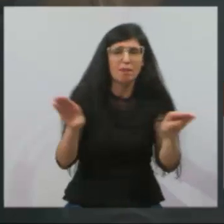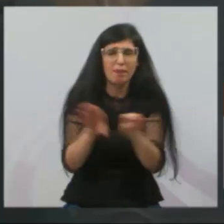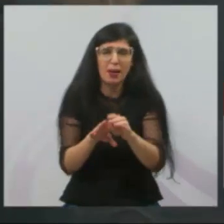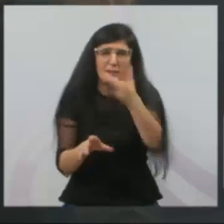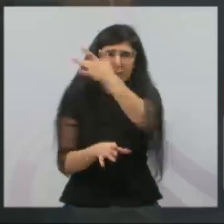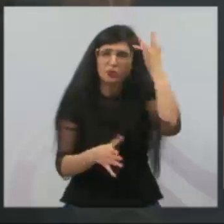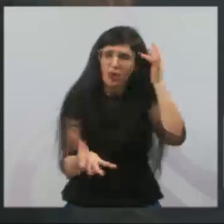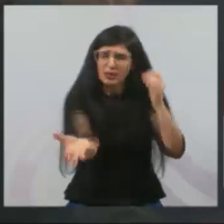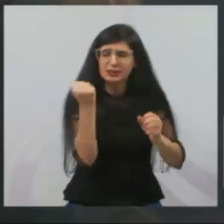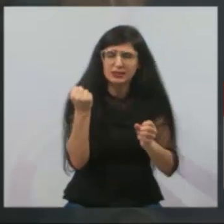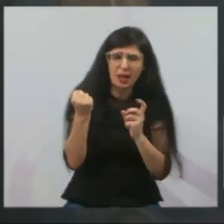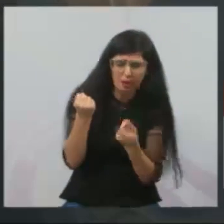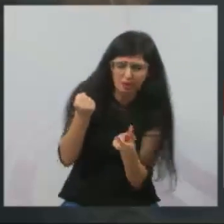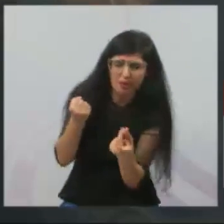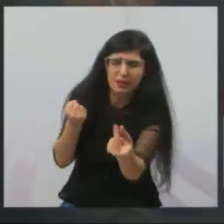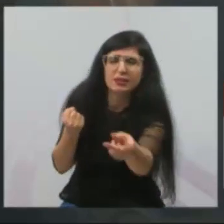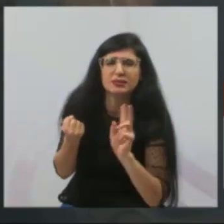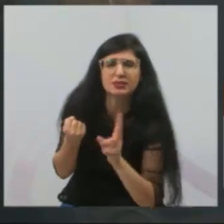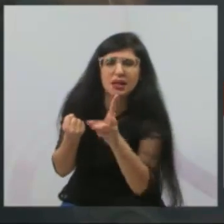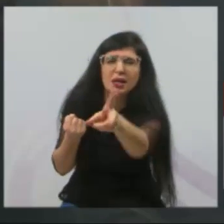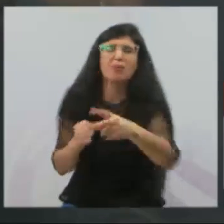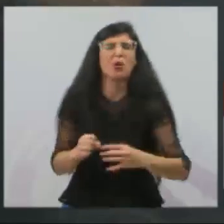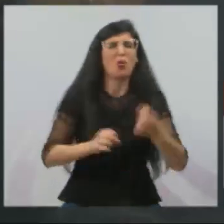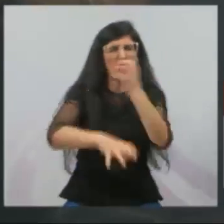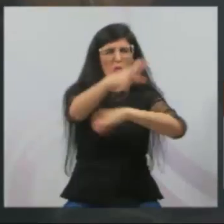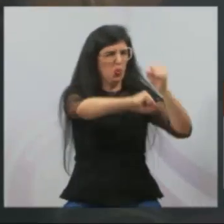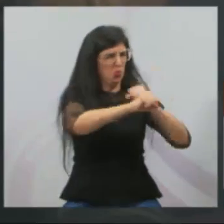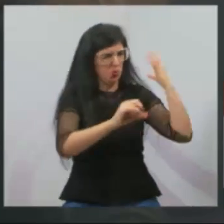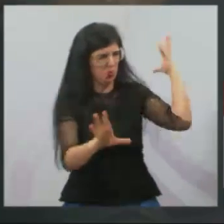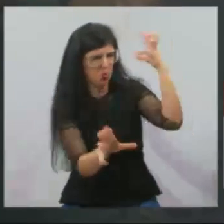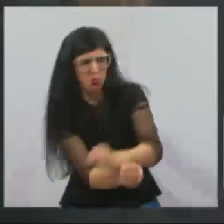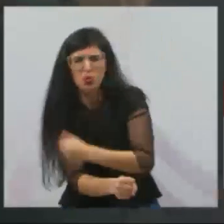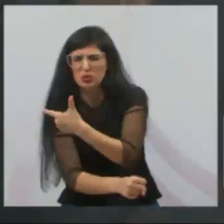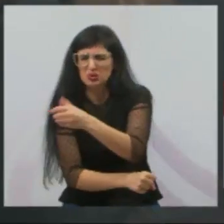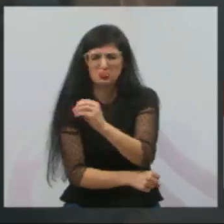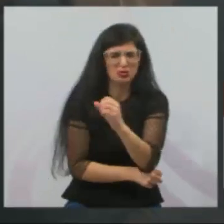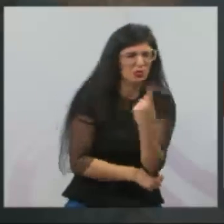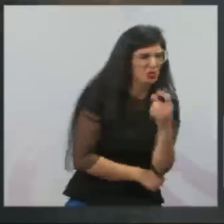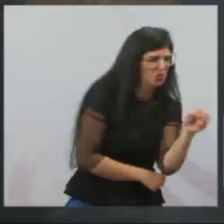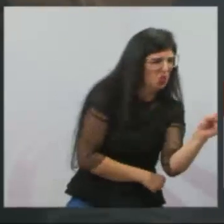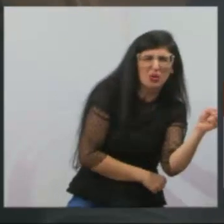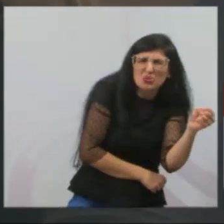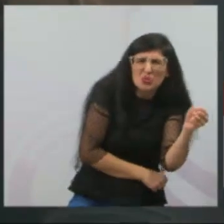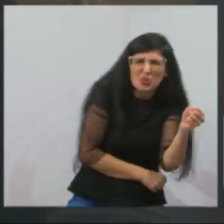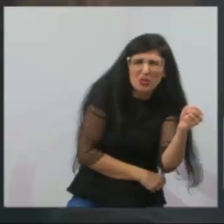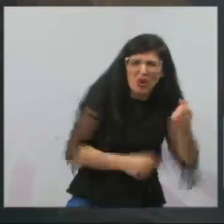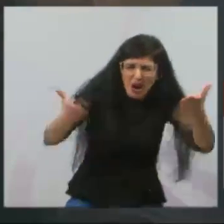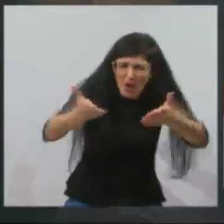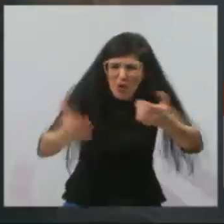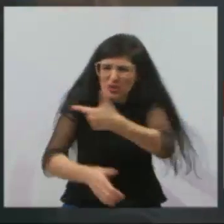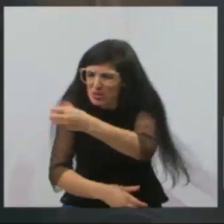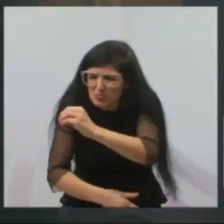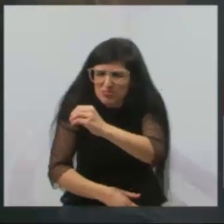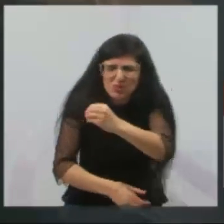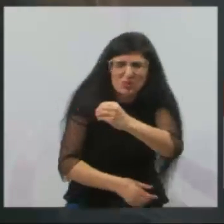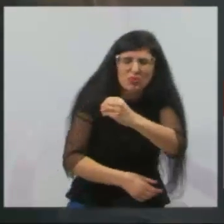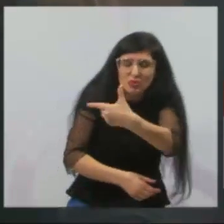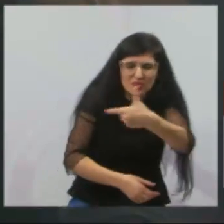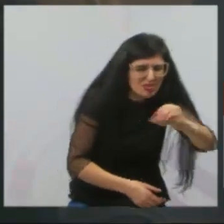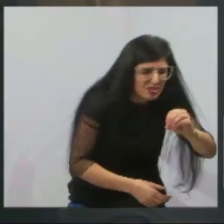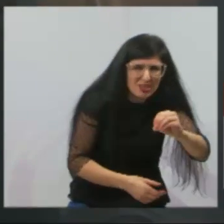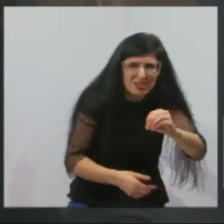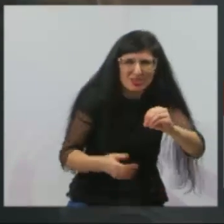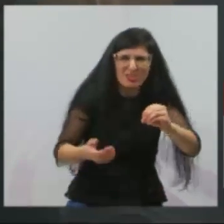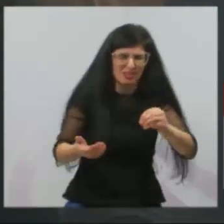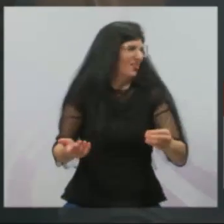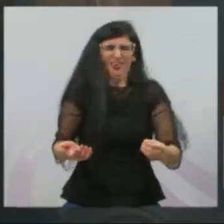cálculo apresentado de 2018, ora, projeto de 2020, com um cálculo de 2018, só aí já está mais